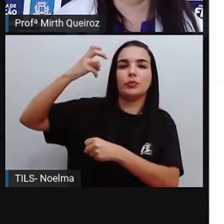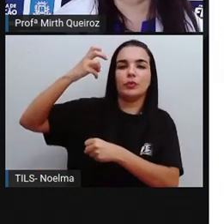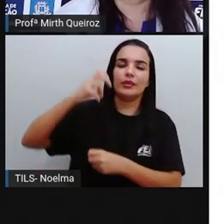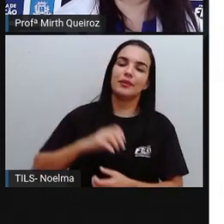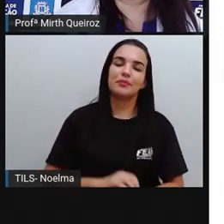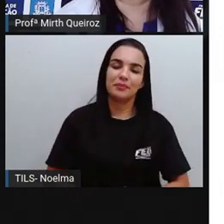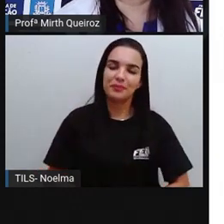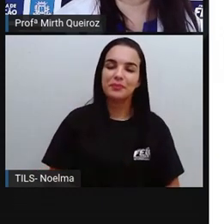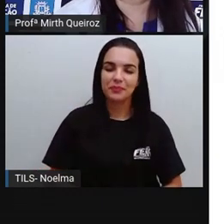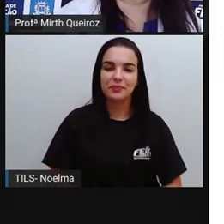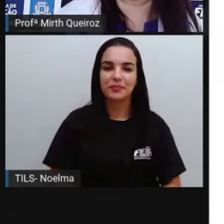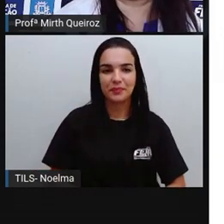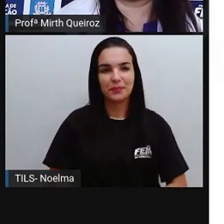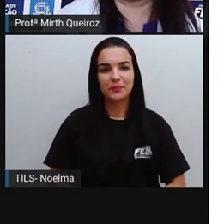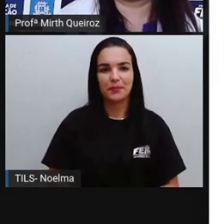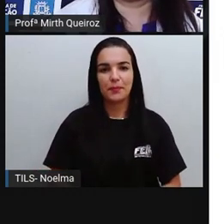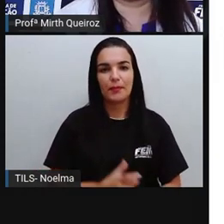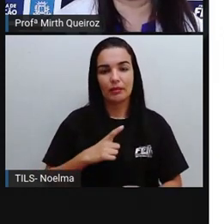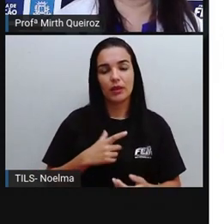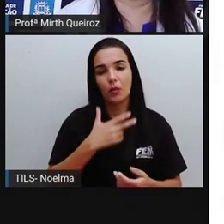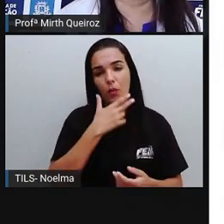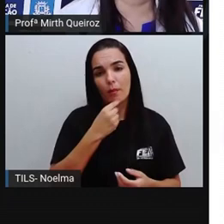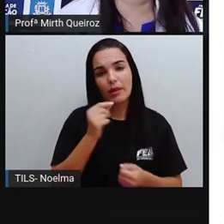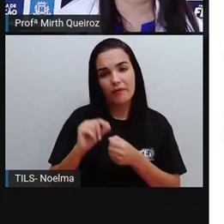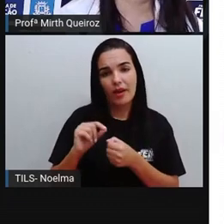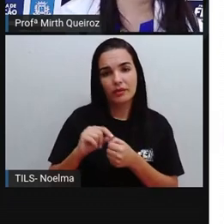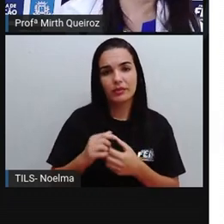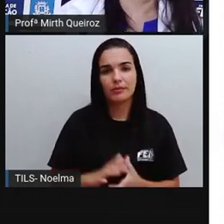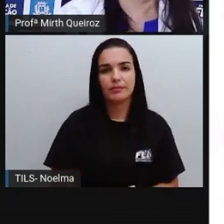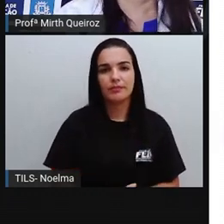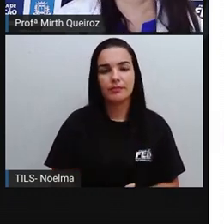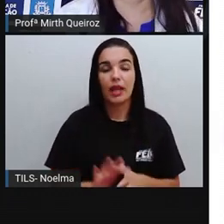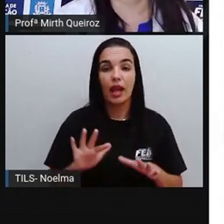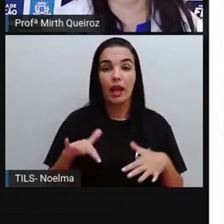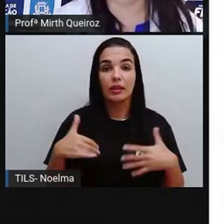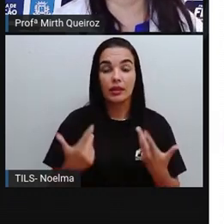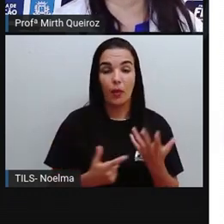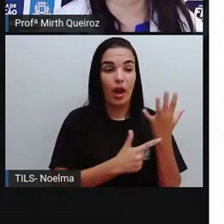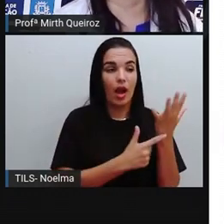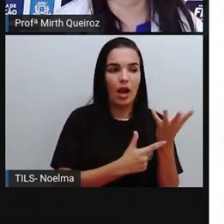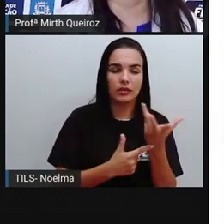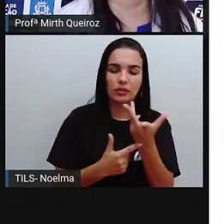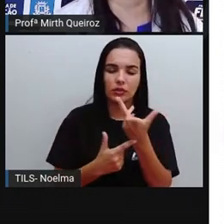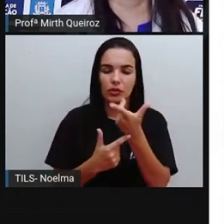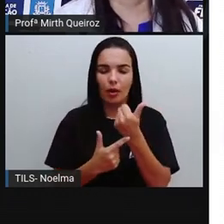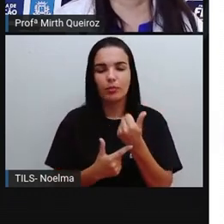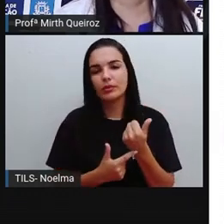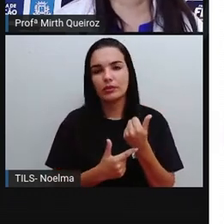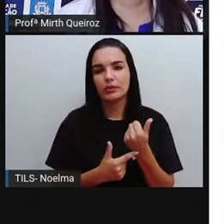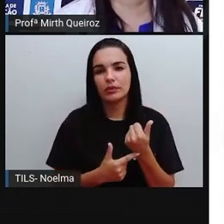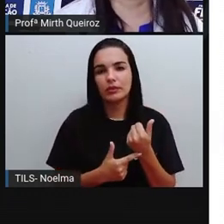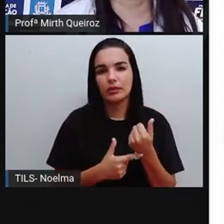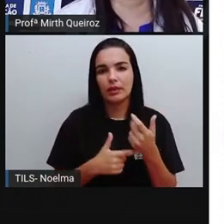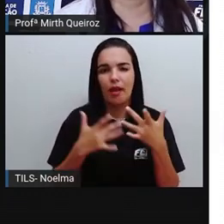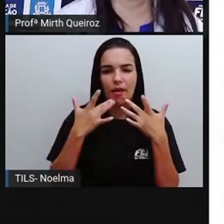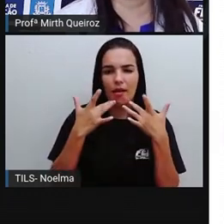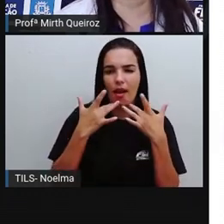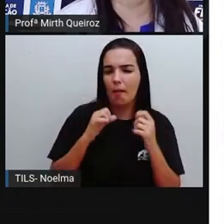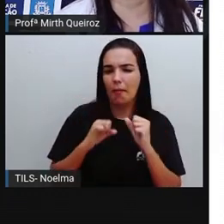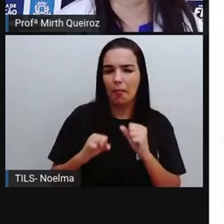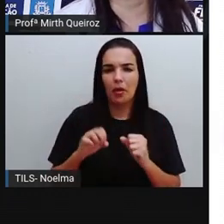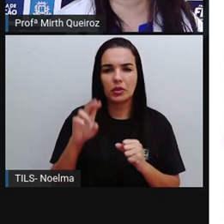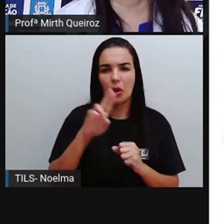aquela que tem a intervenção do homem, né? As obras artísticas podem ser usadas